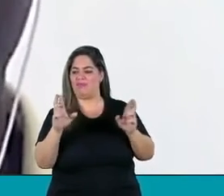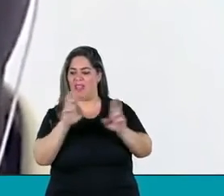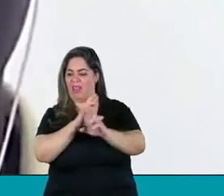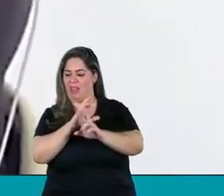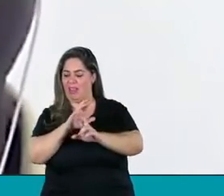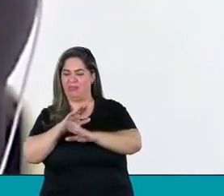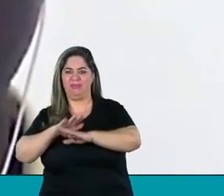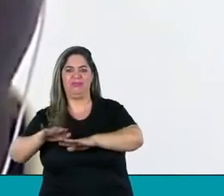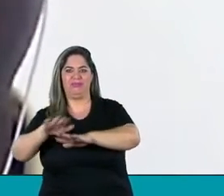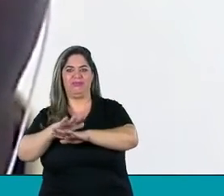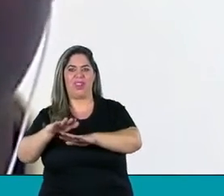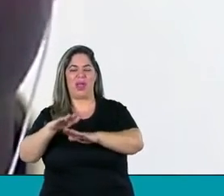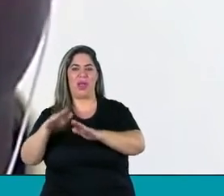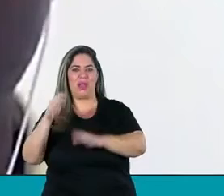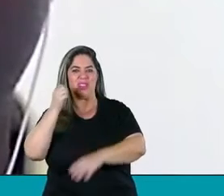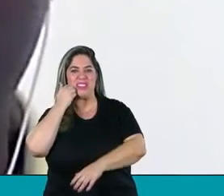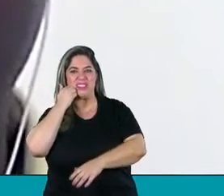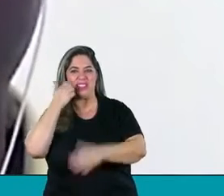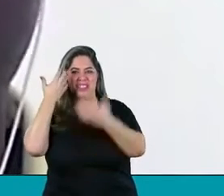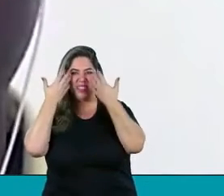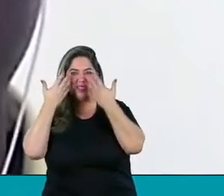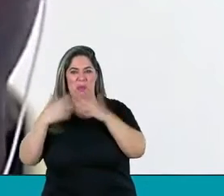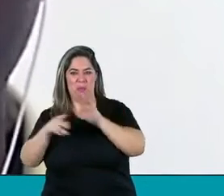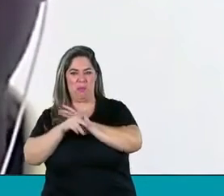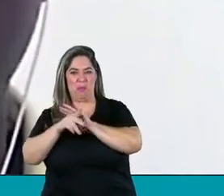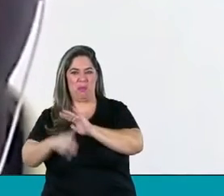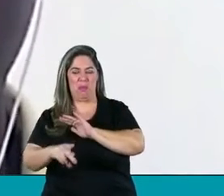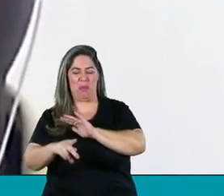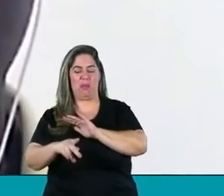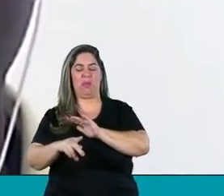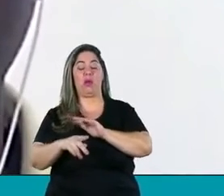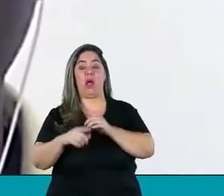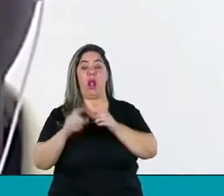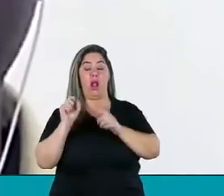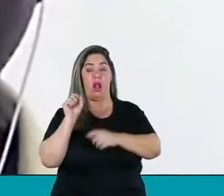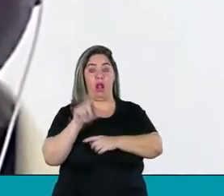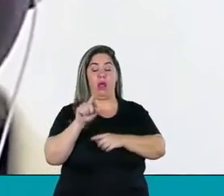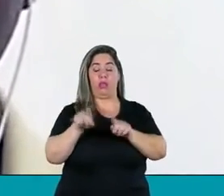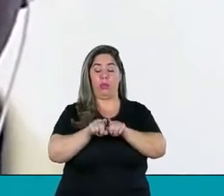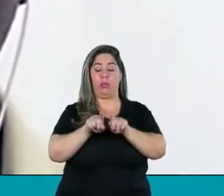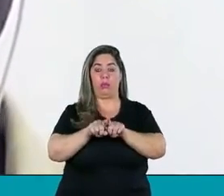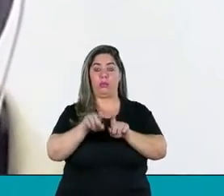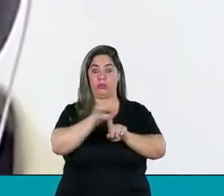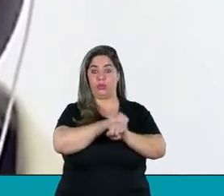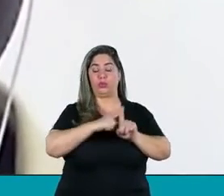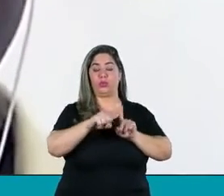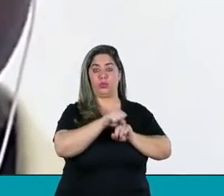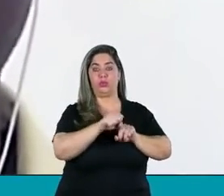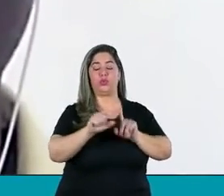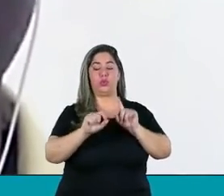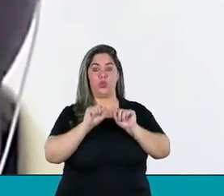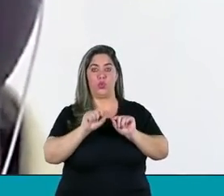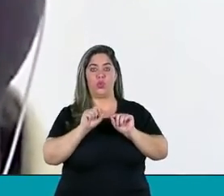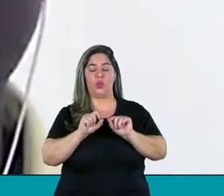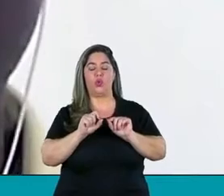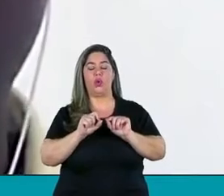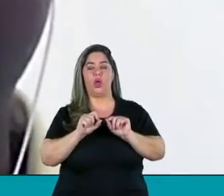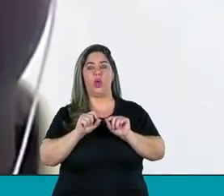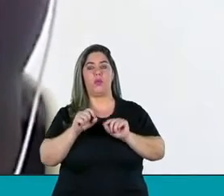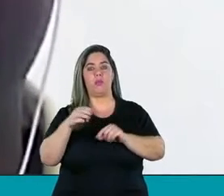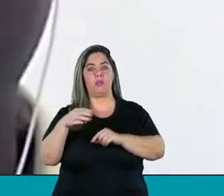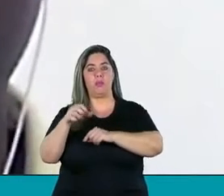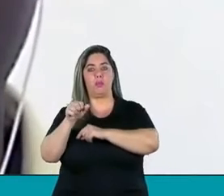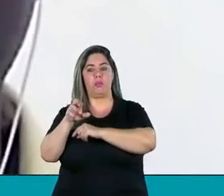não se relaciona às questões das ciências naturais. Além dessa crítica aos fundamentos da sociologia, o discurso desse autor